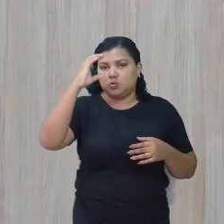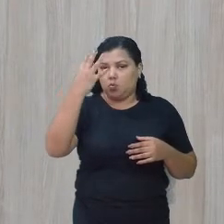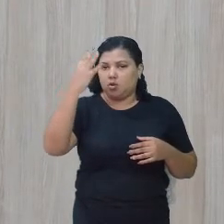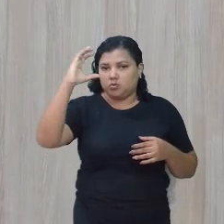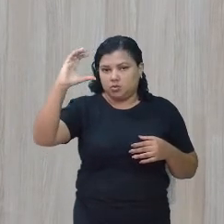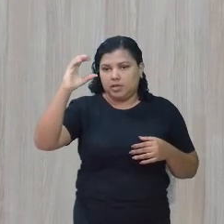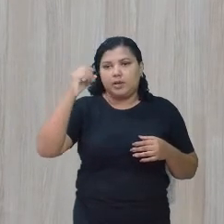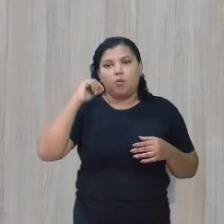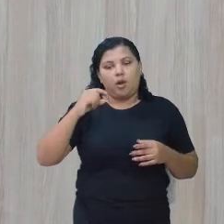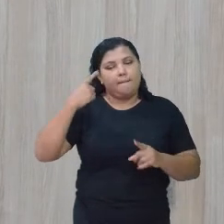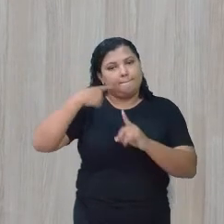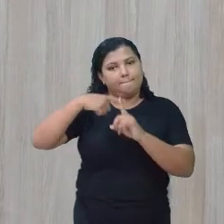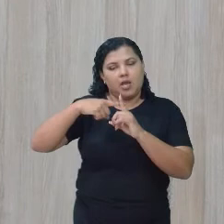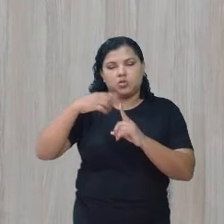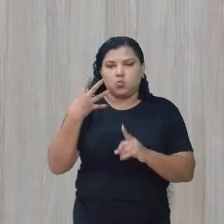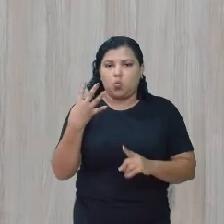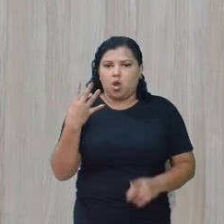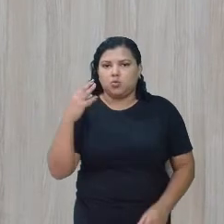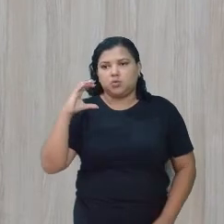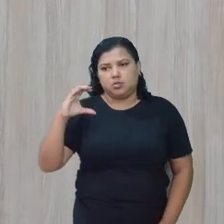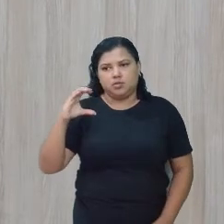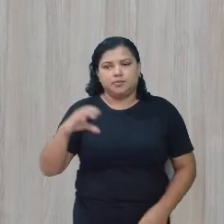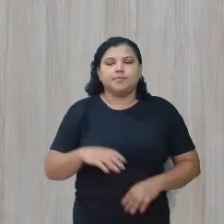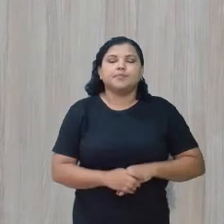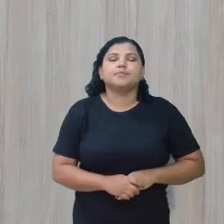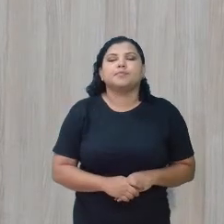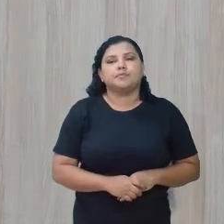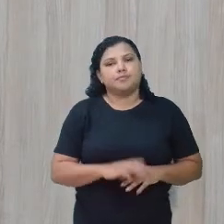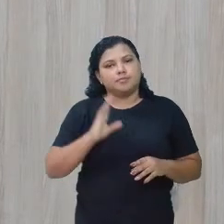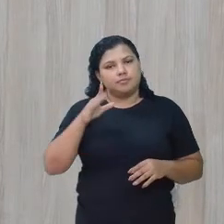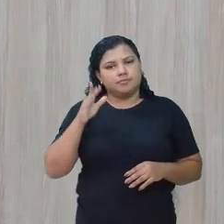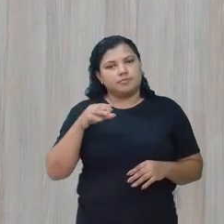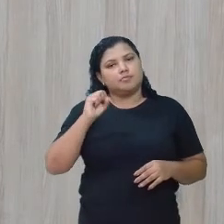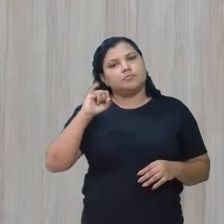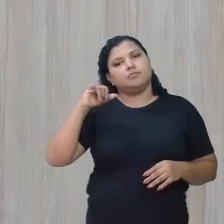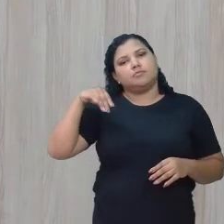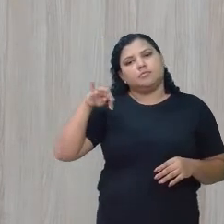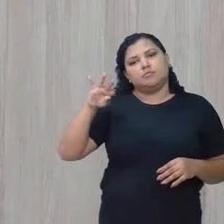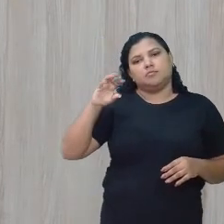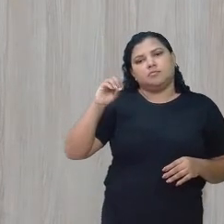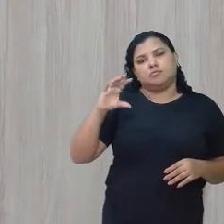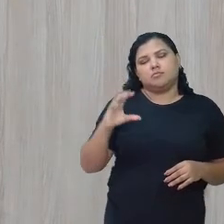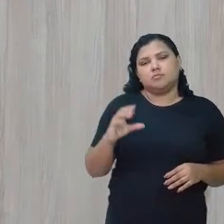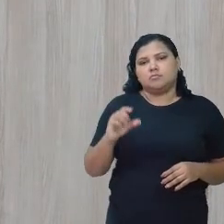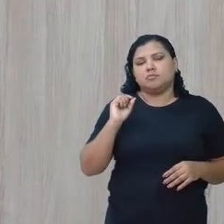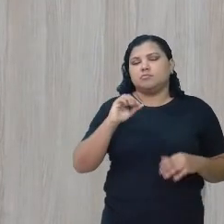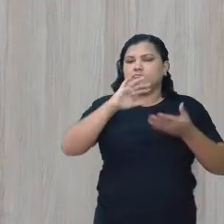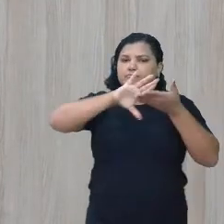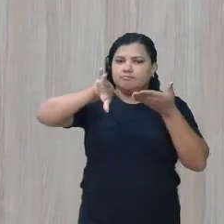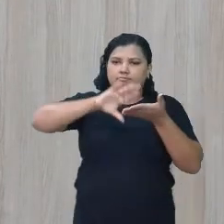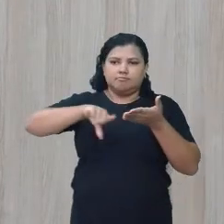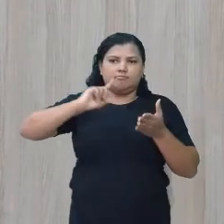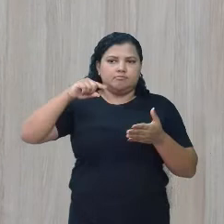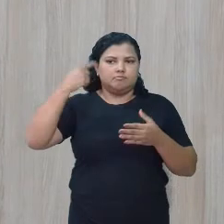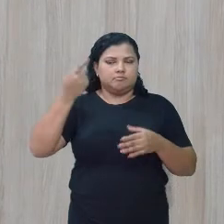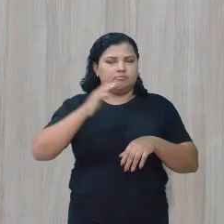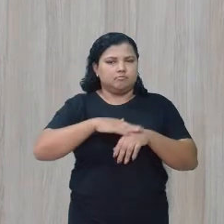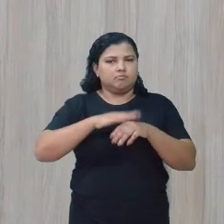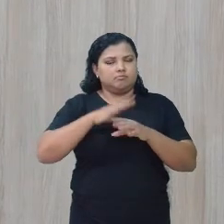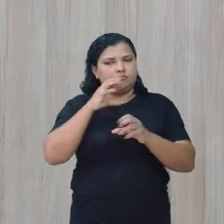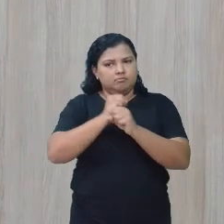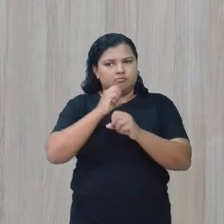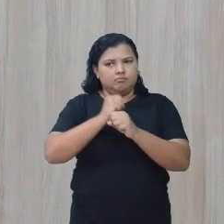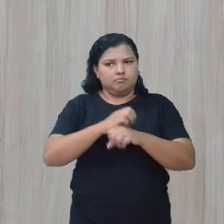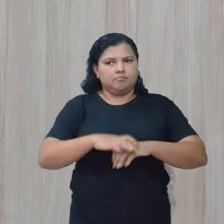4C, e teria o 4C embaixo. Eles seriam monômios simétricos e eles iam ser eliminados quando você efetuasse a